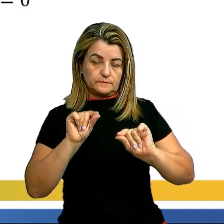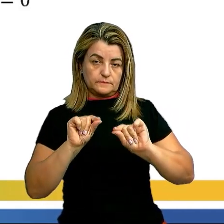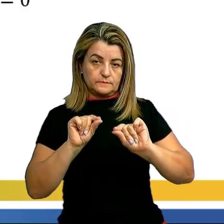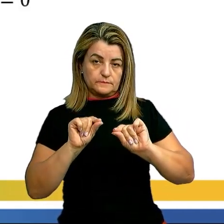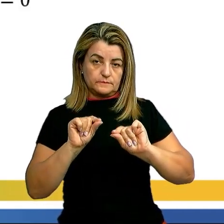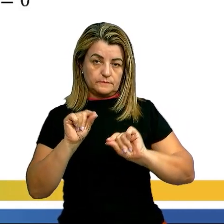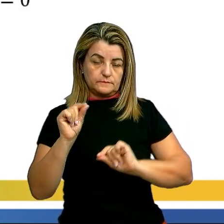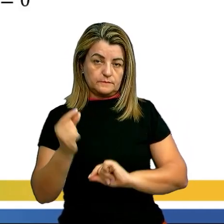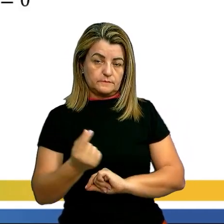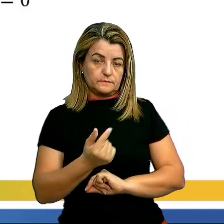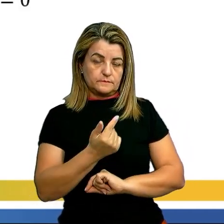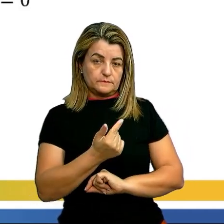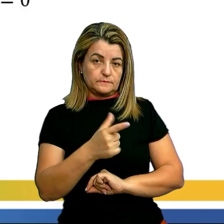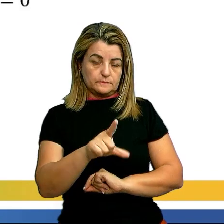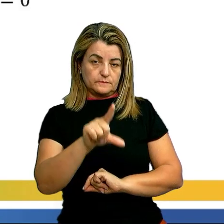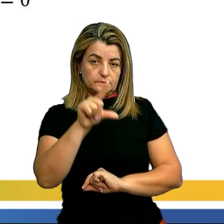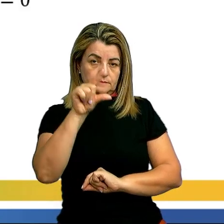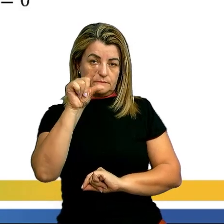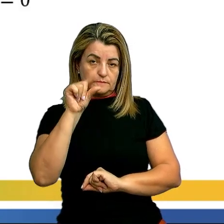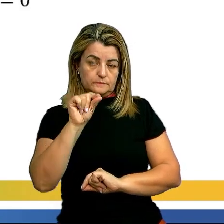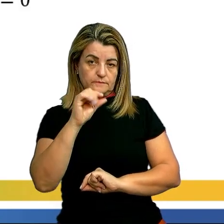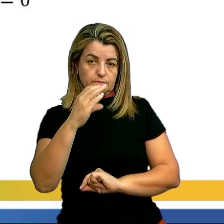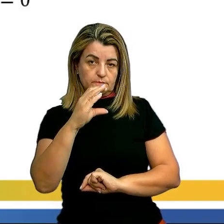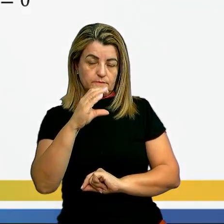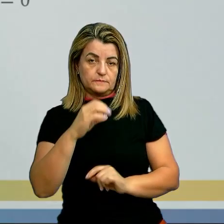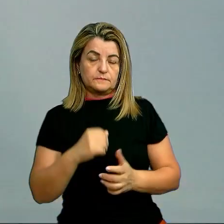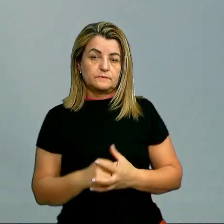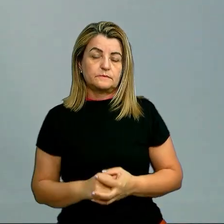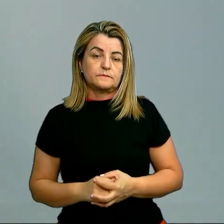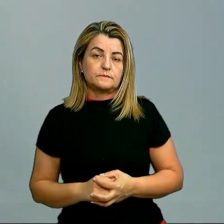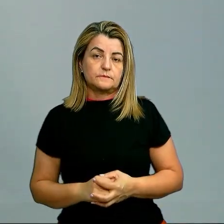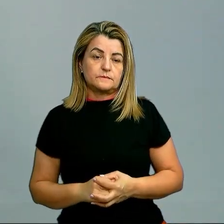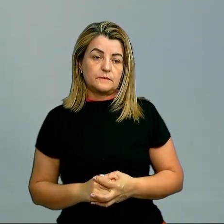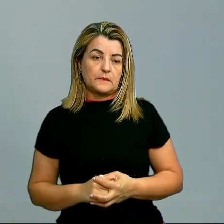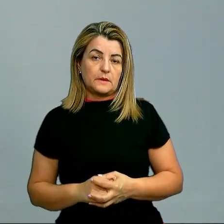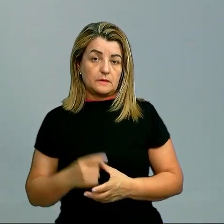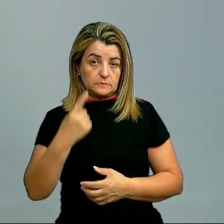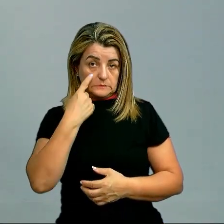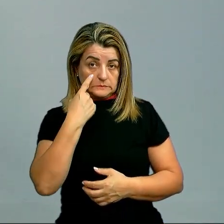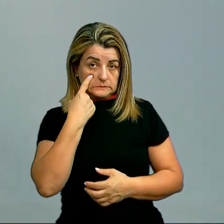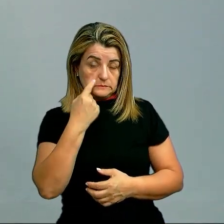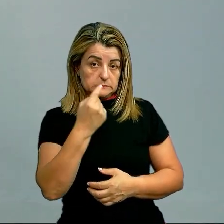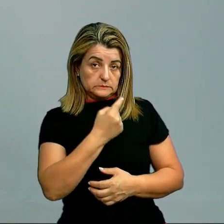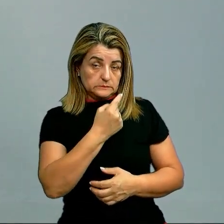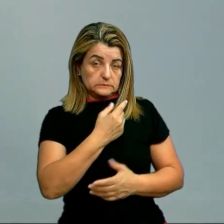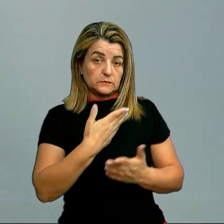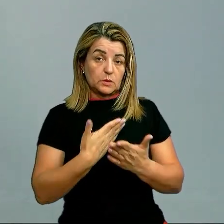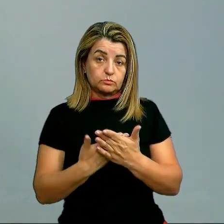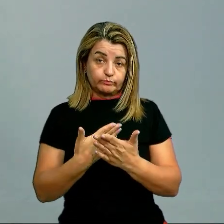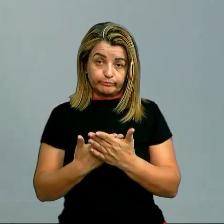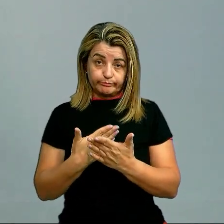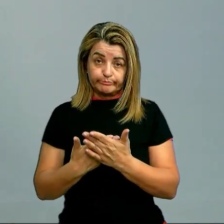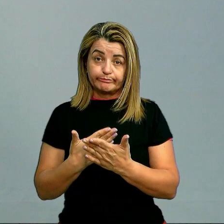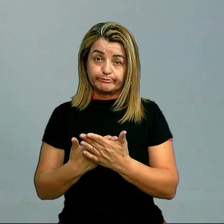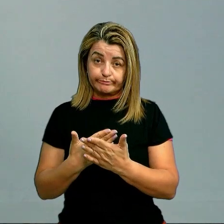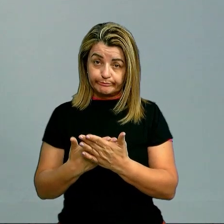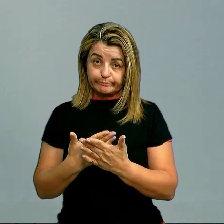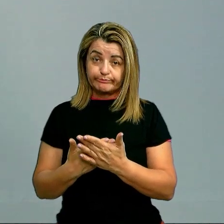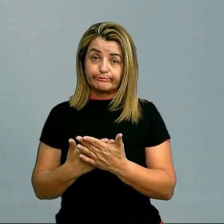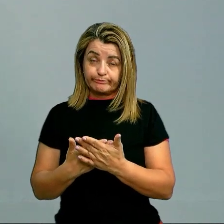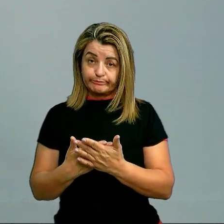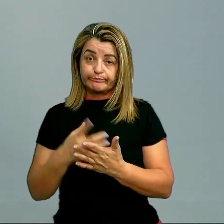correta vai ser a alternativa C. Você percebeu que a aula de hoje foi um pouco